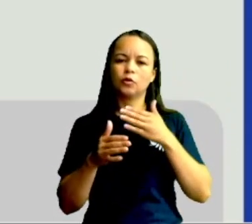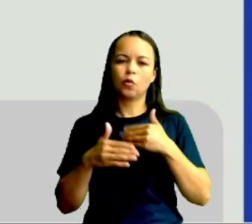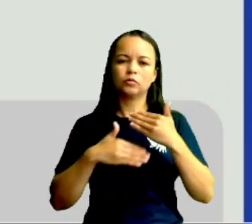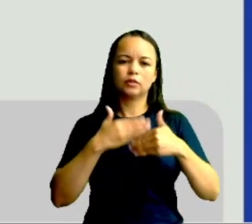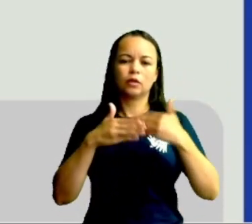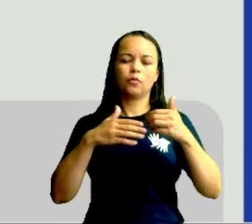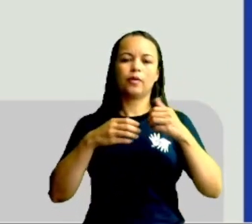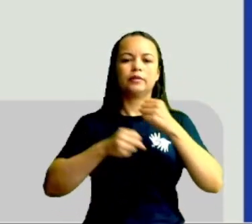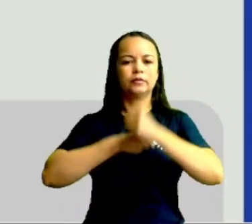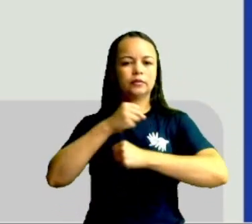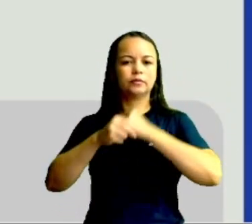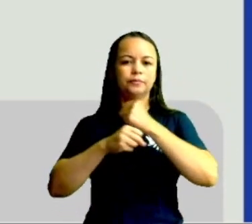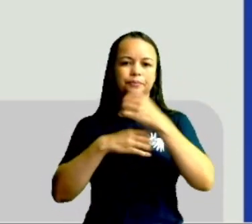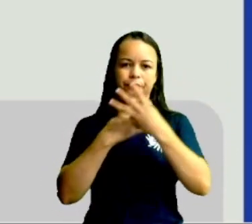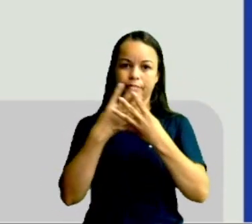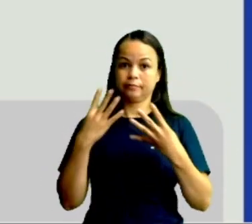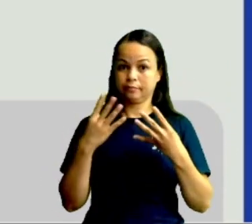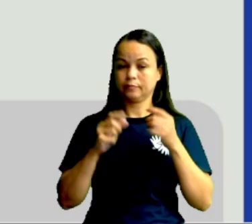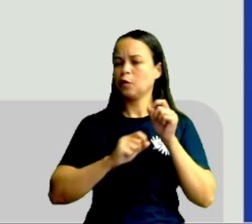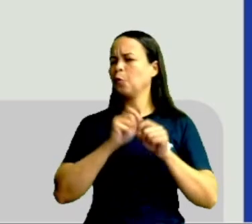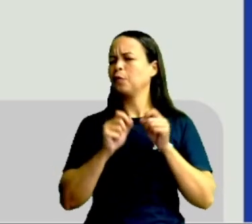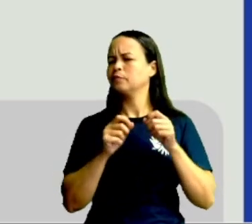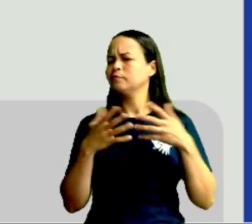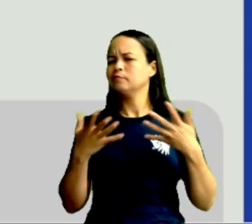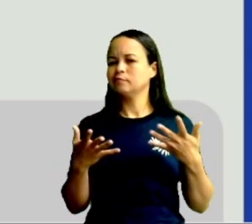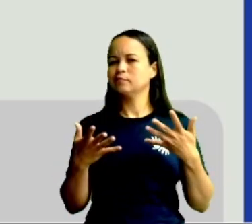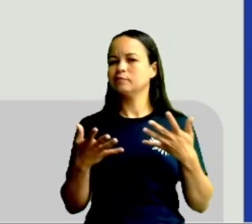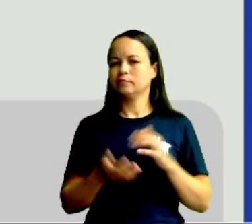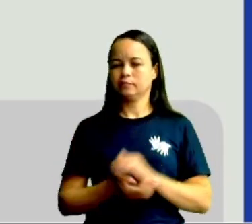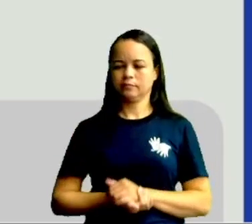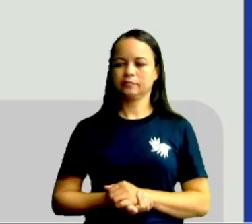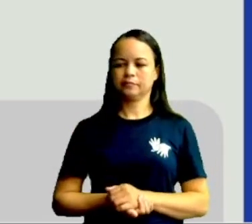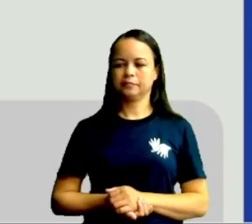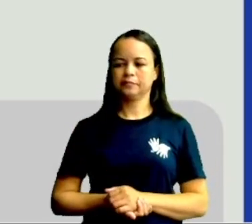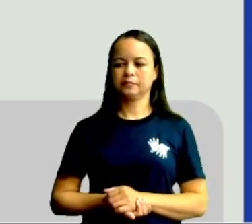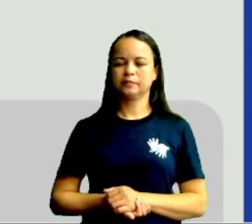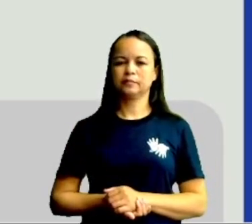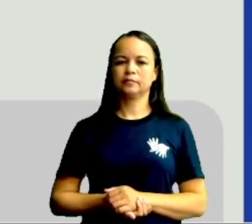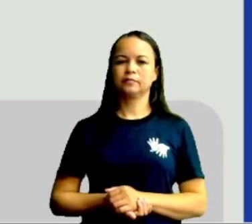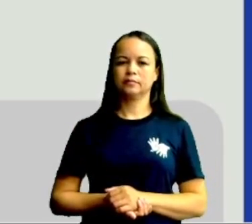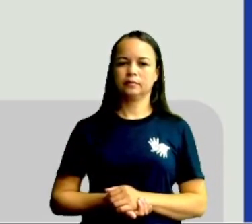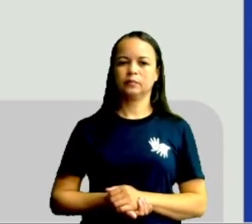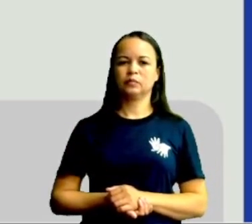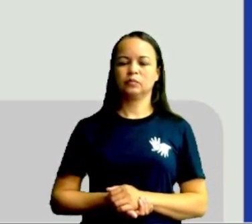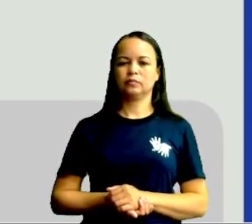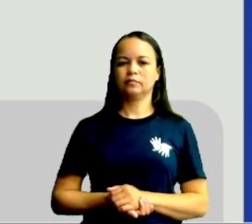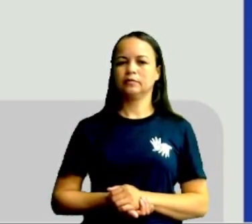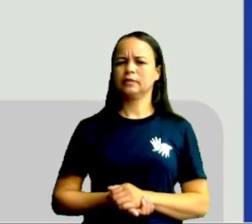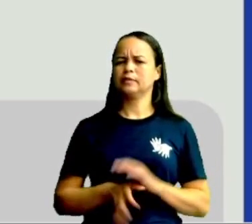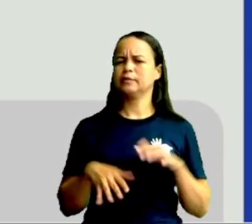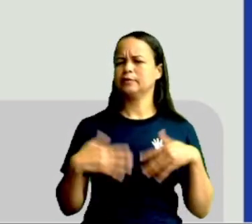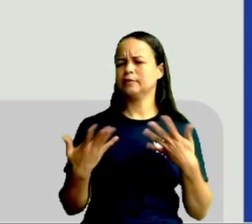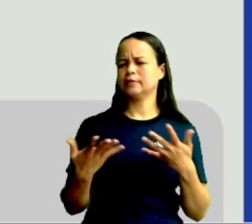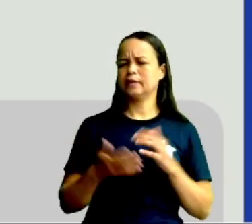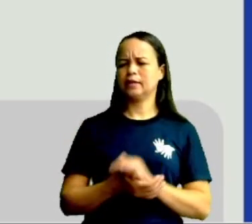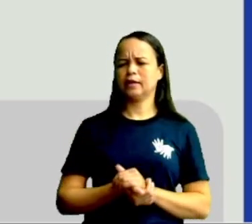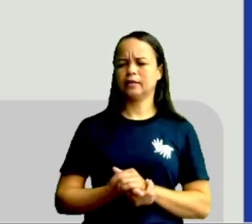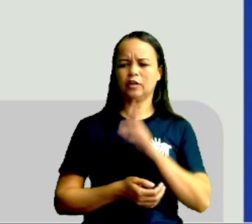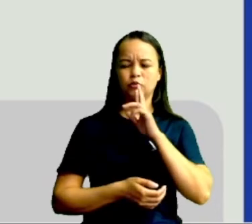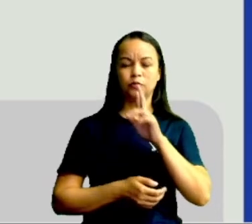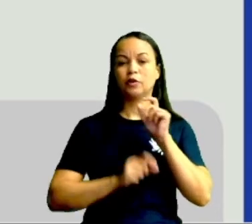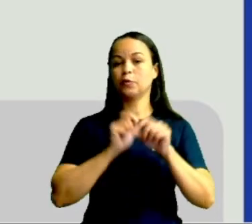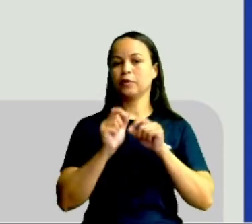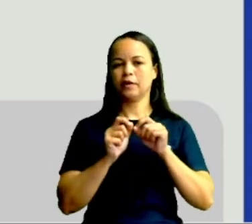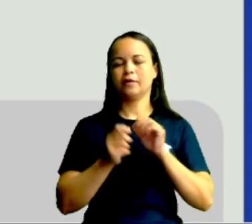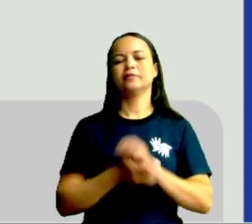fenômenos das estações do ano. Eita, qual será? Vamos lá. O que será que você